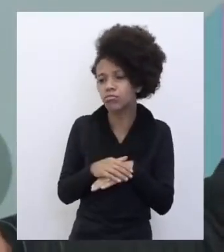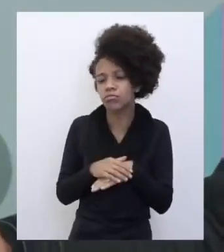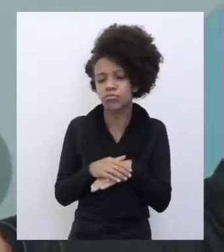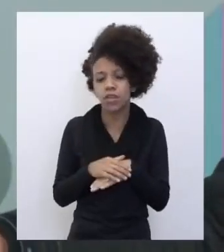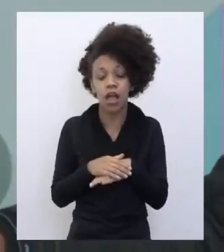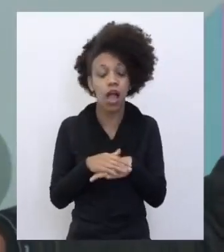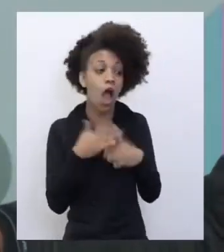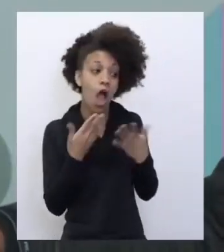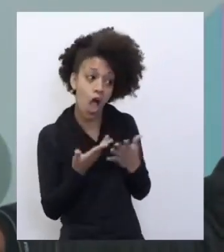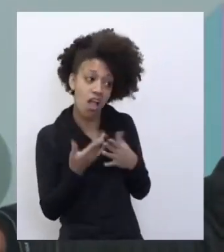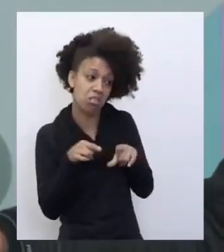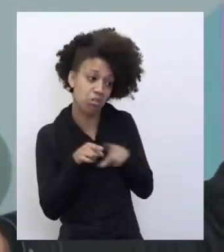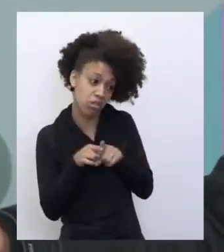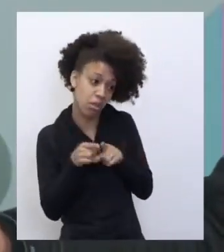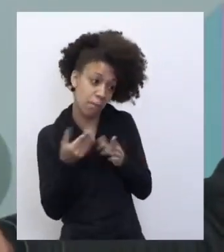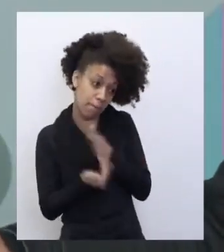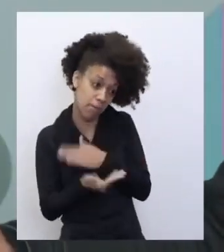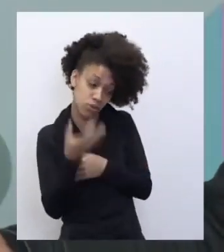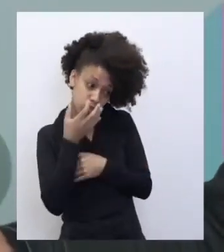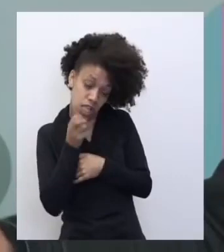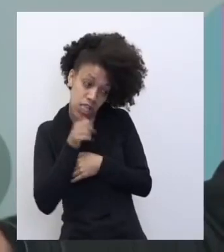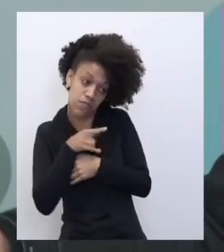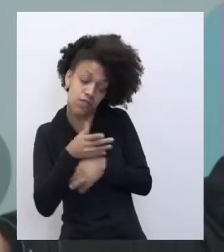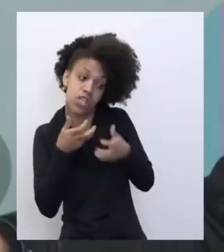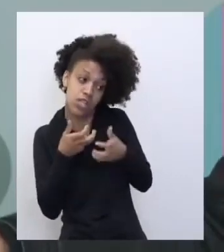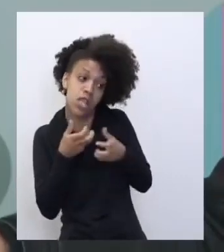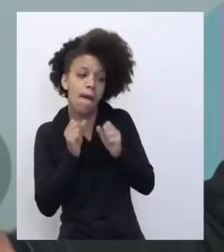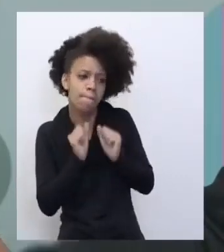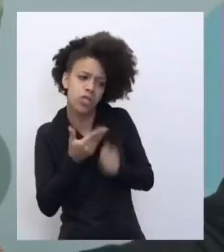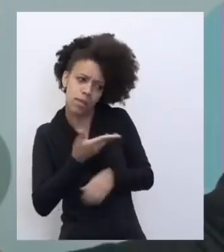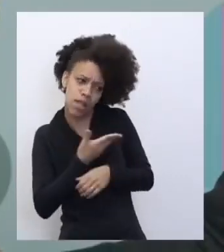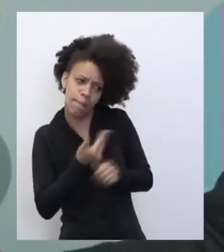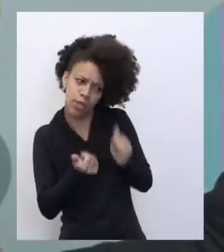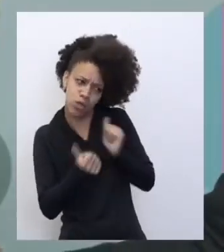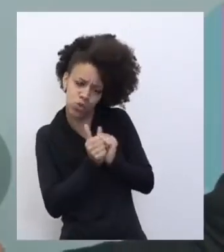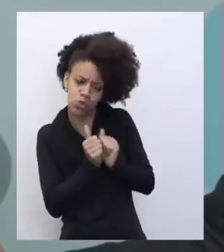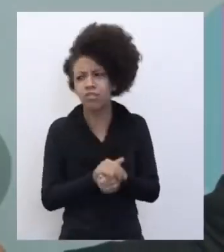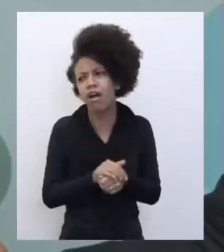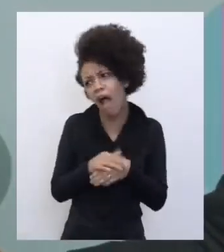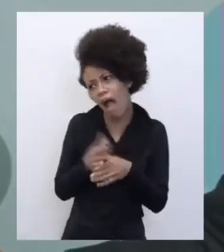Olha, eu também perdi meu cachorrinho. Se você quiser, podemos ser amigos.